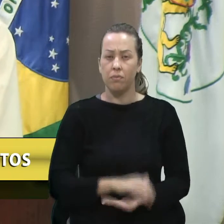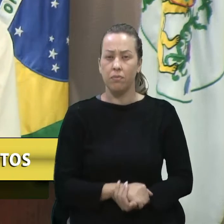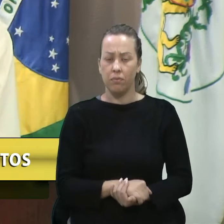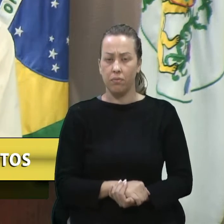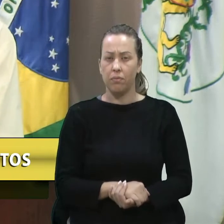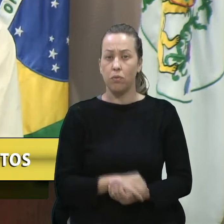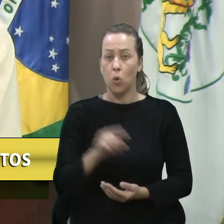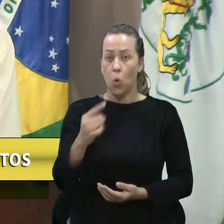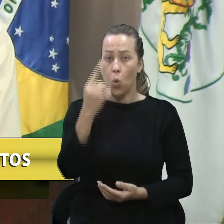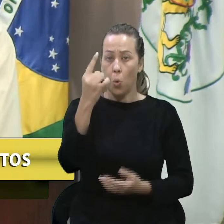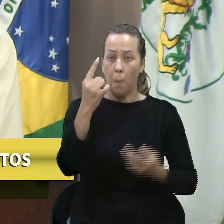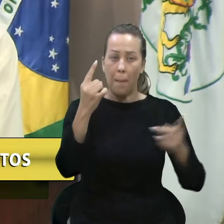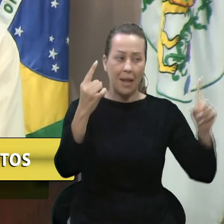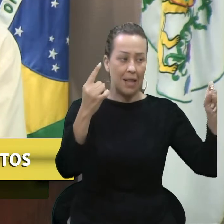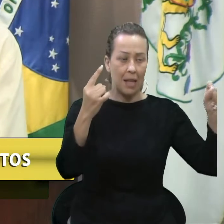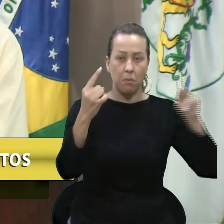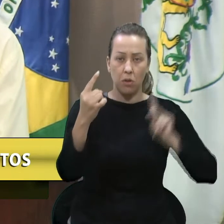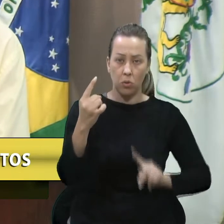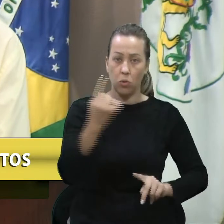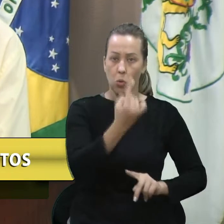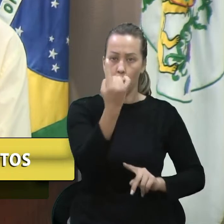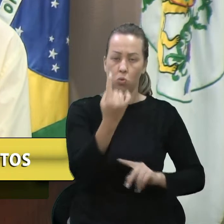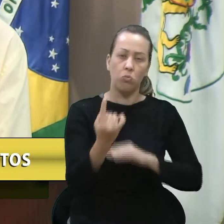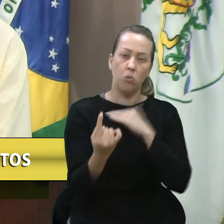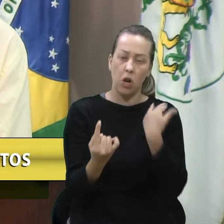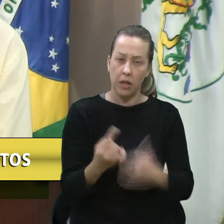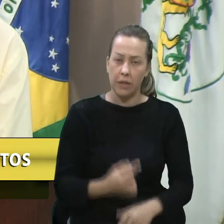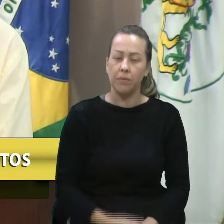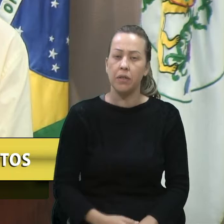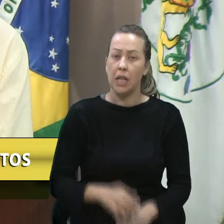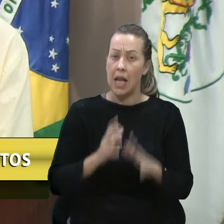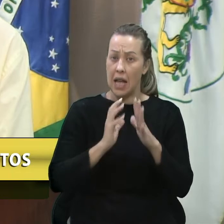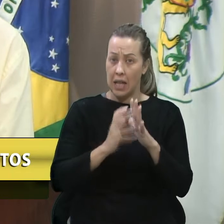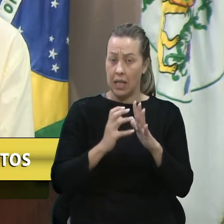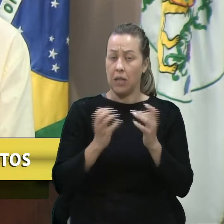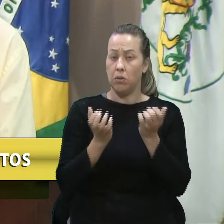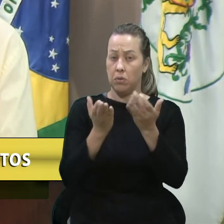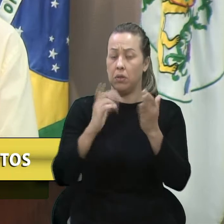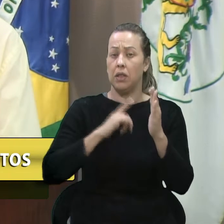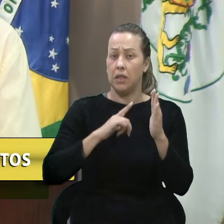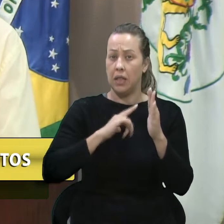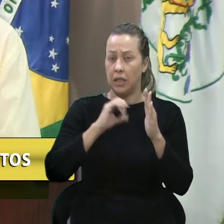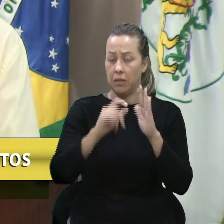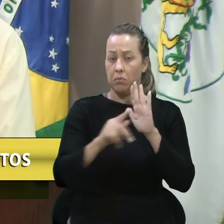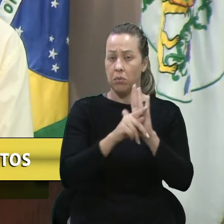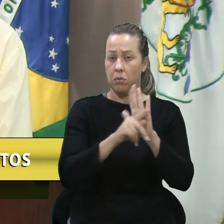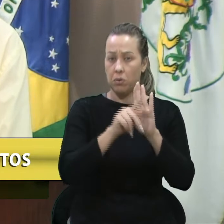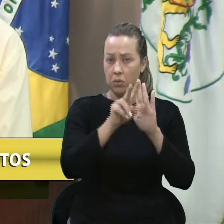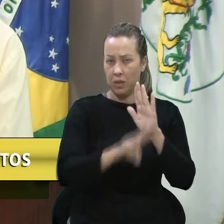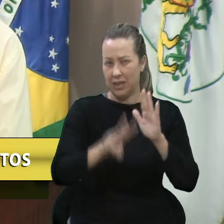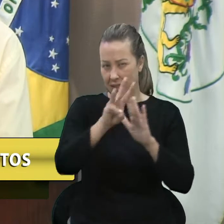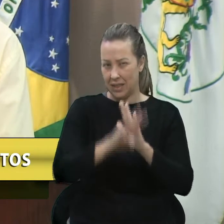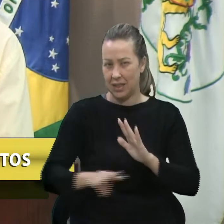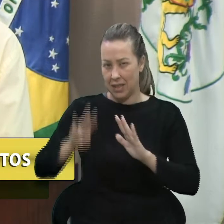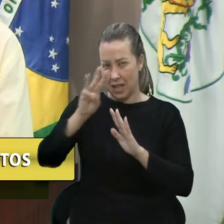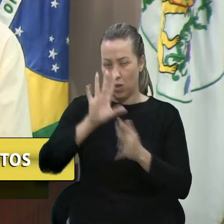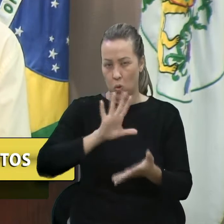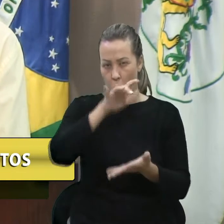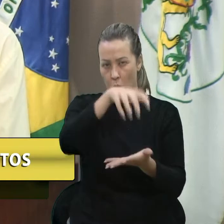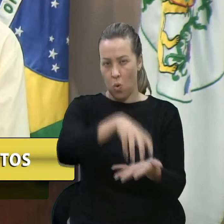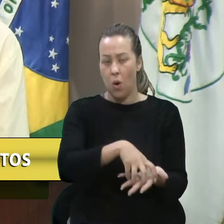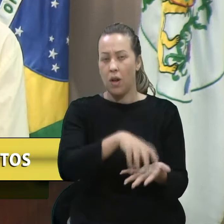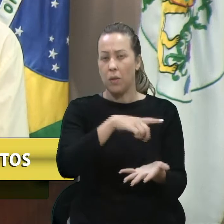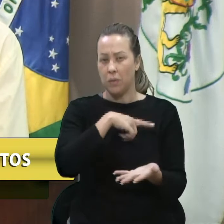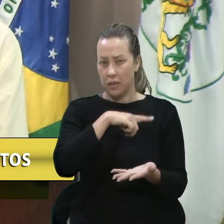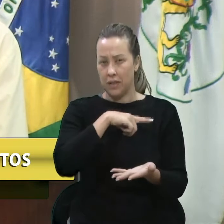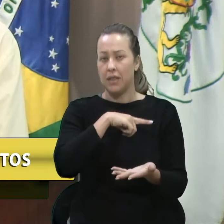um a cada 10, aqui no Rio Grande do Sul. Esses dados estão disponíveis no SEVES, que é o órgão